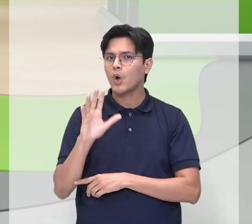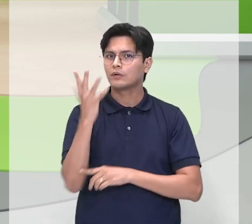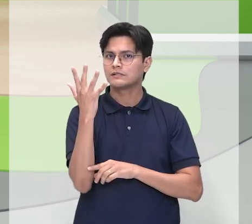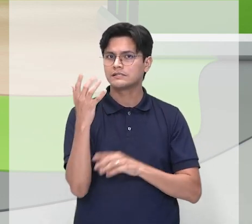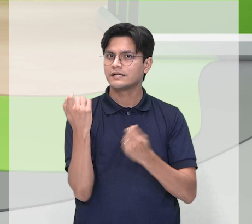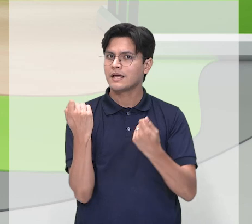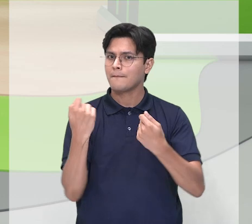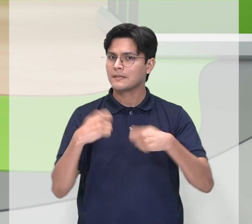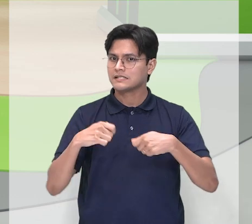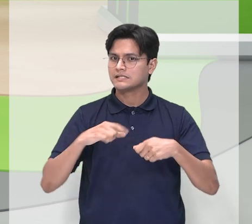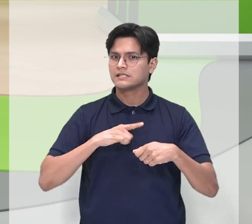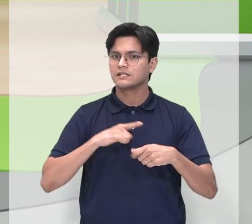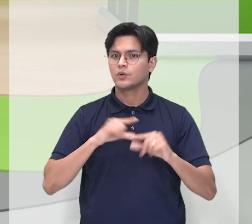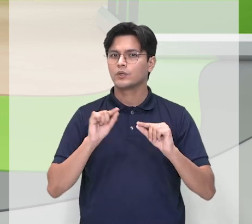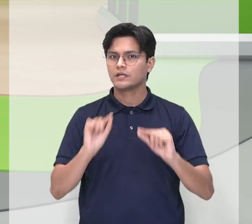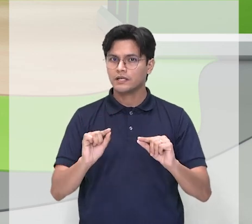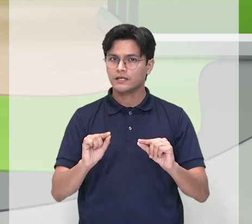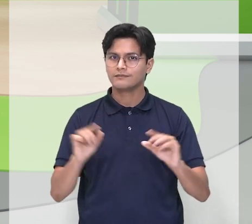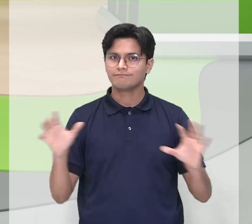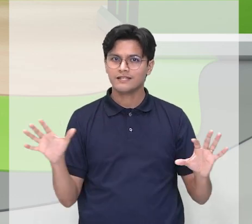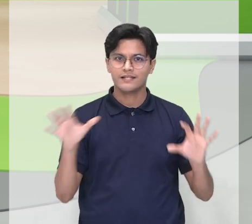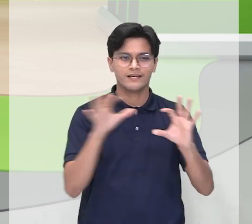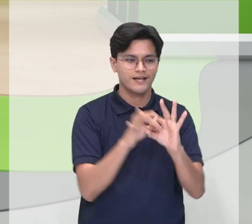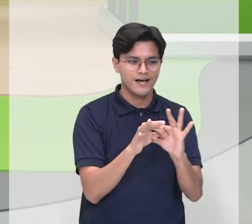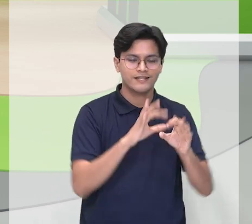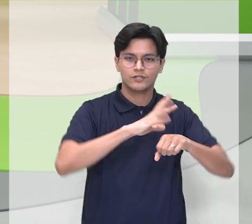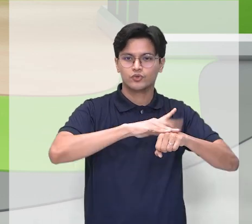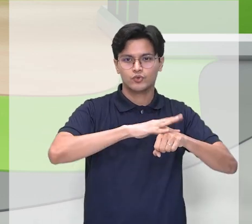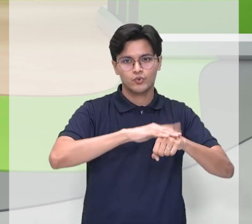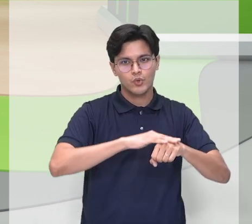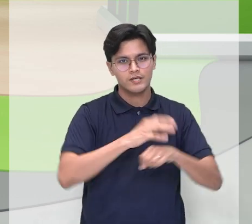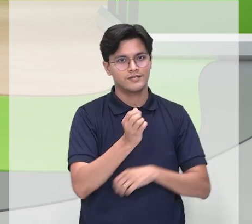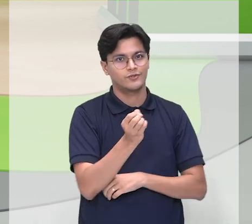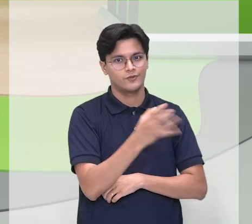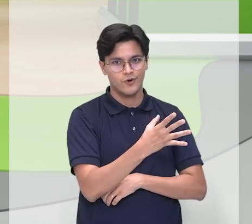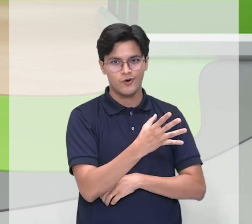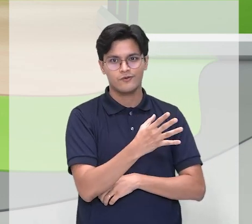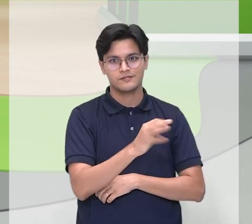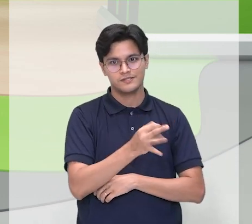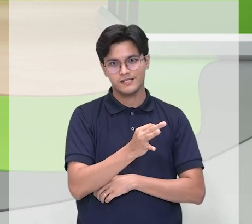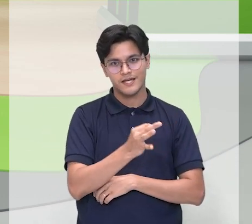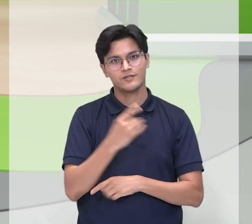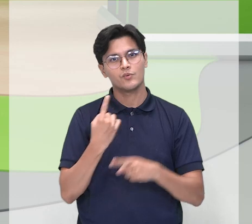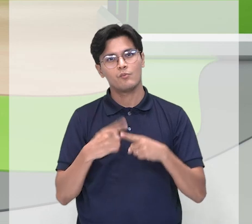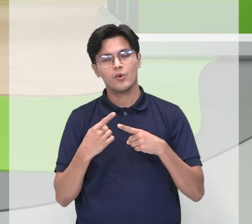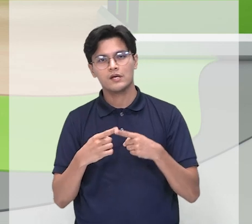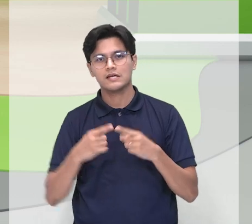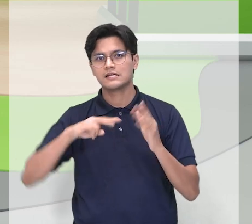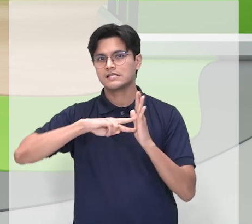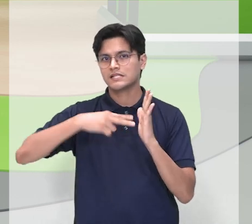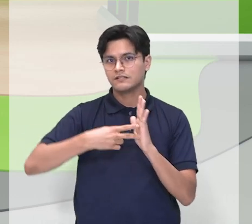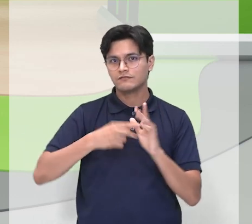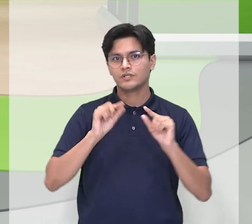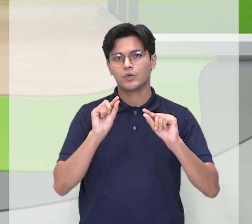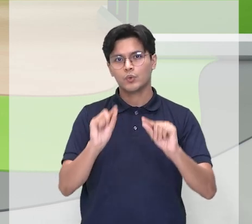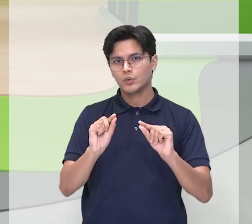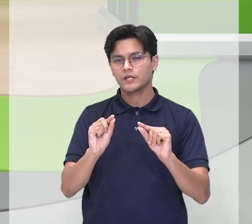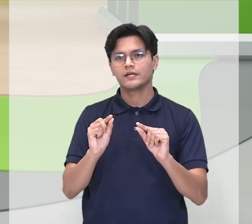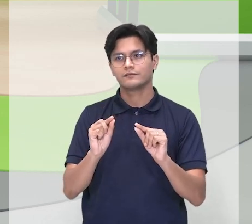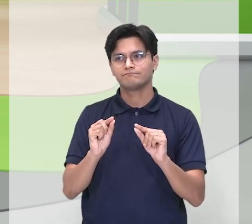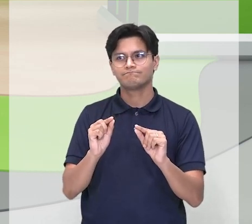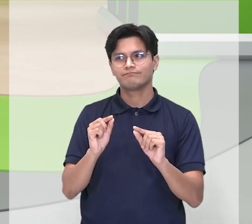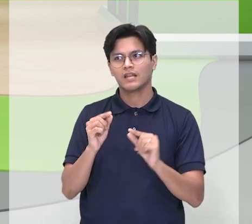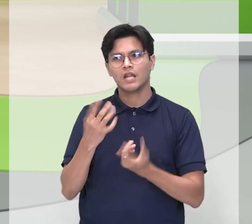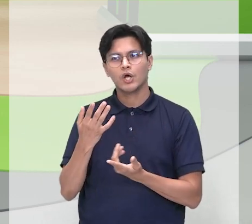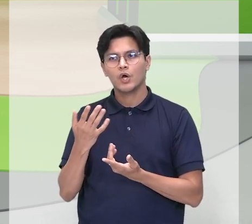uma doença nova, né? Porque ali não se vai saber os meios de transmissão, os meios